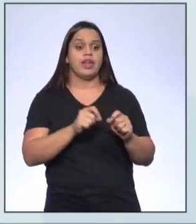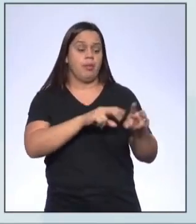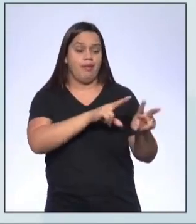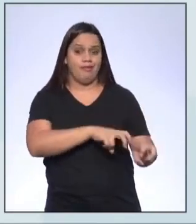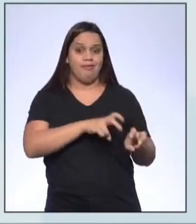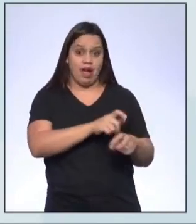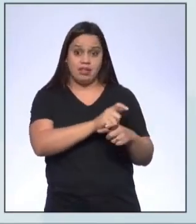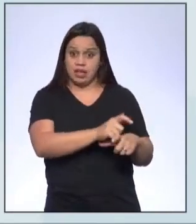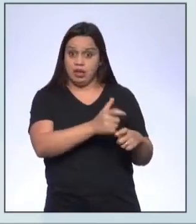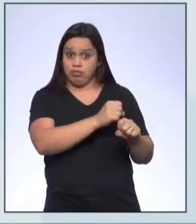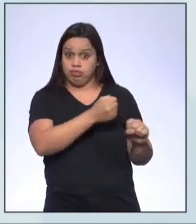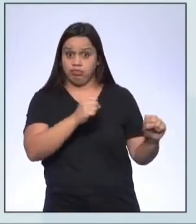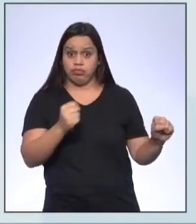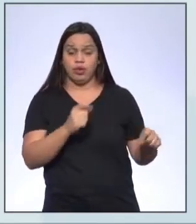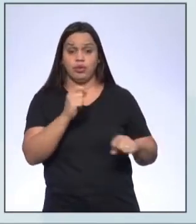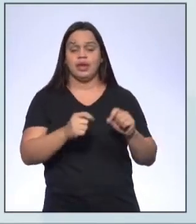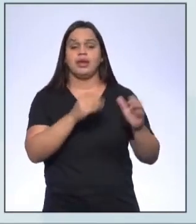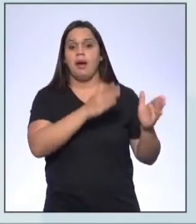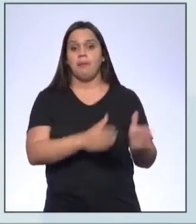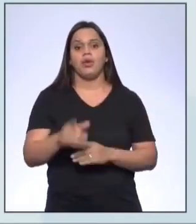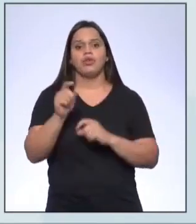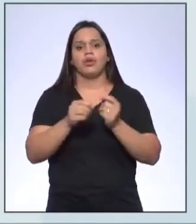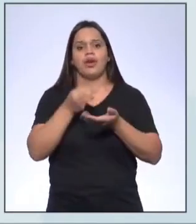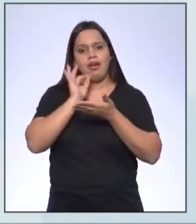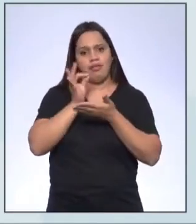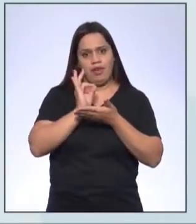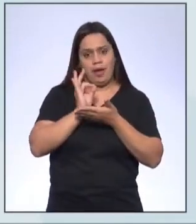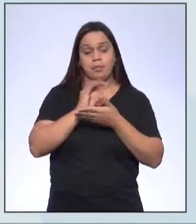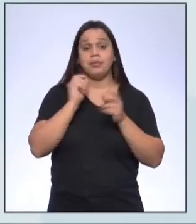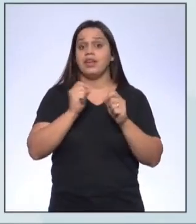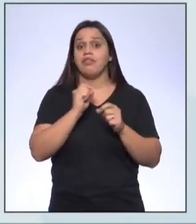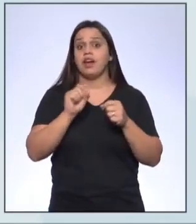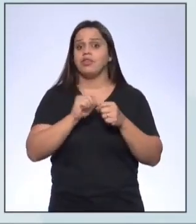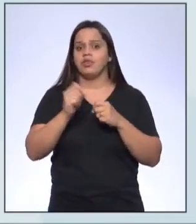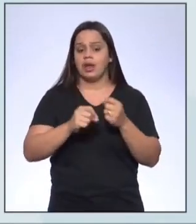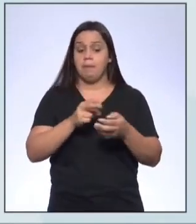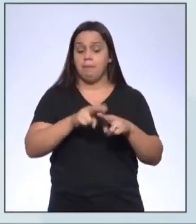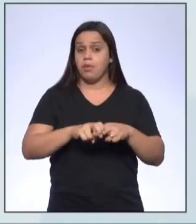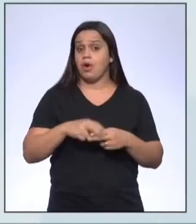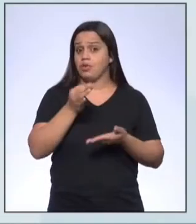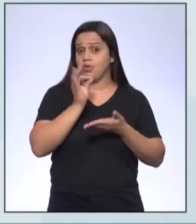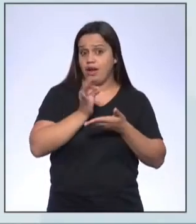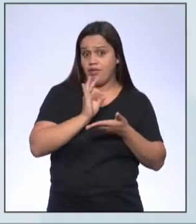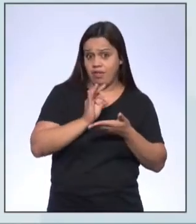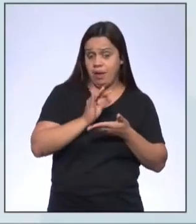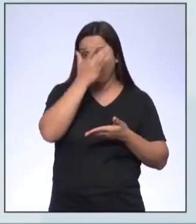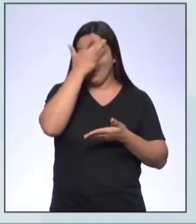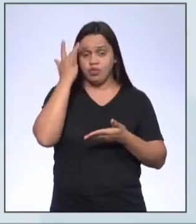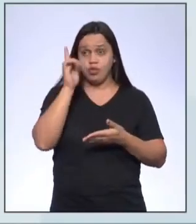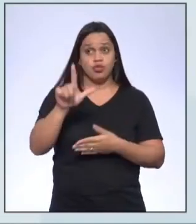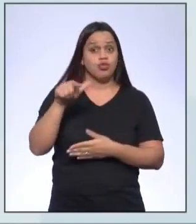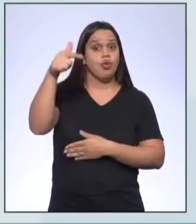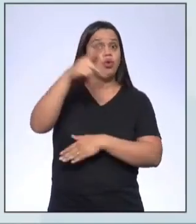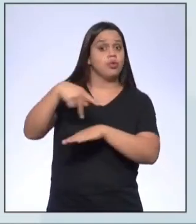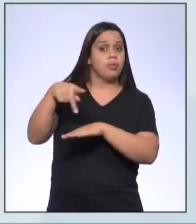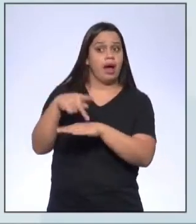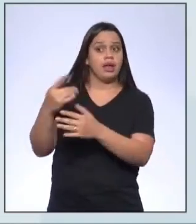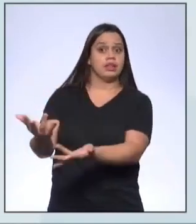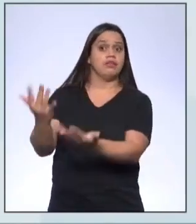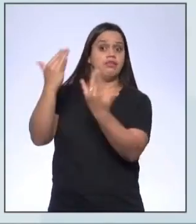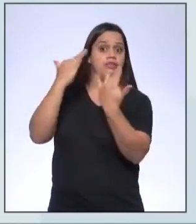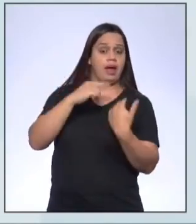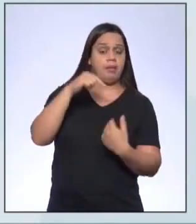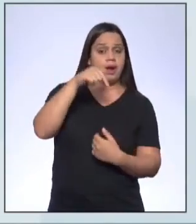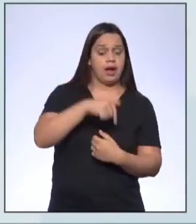café ele atrai, logicamente, pessoas que vêm de fora do país para trabalhar na lavoura, porque o período de